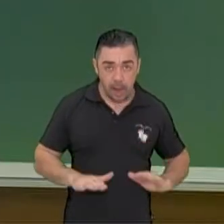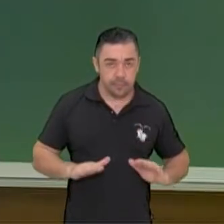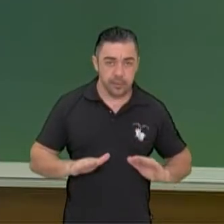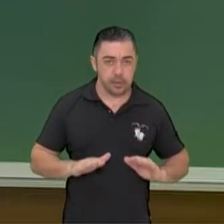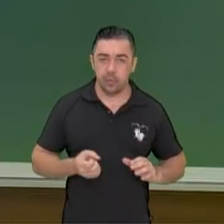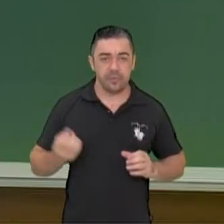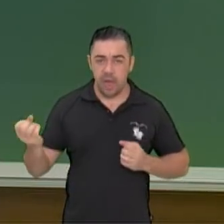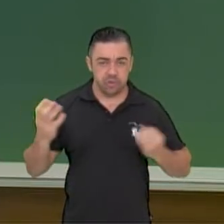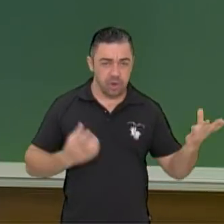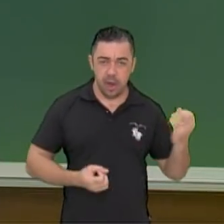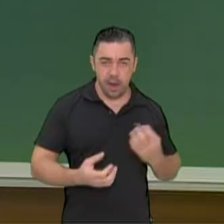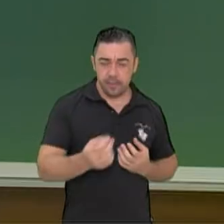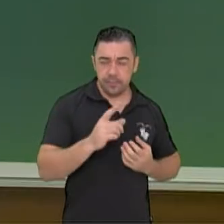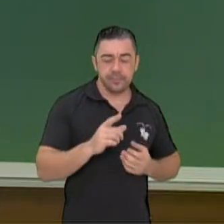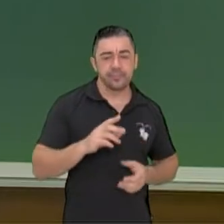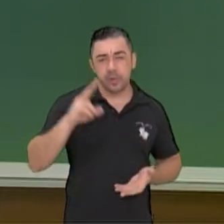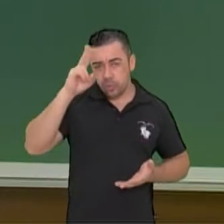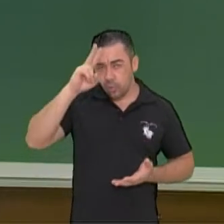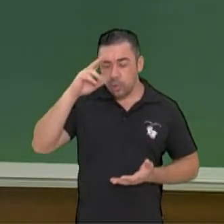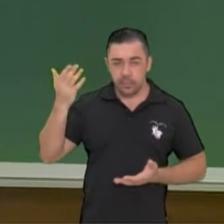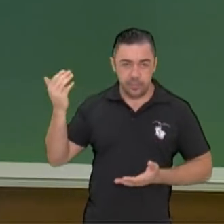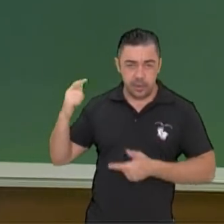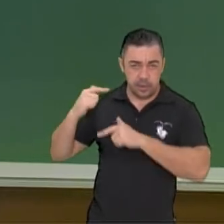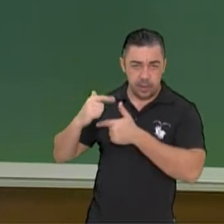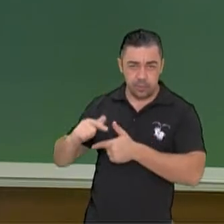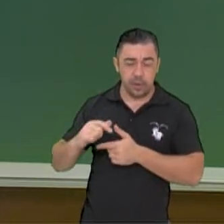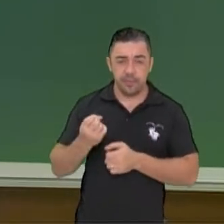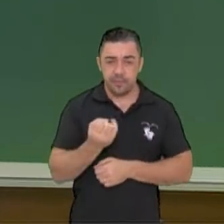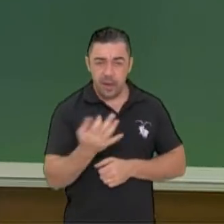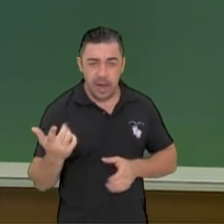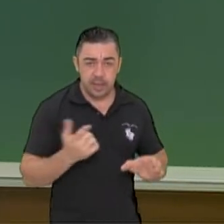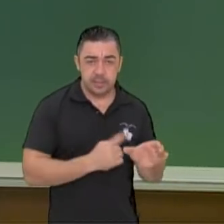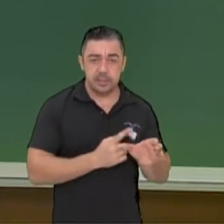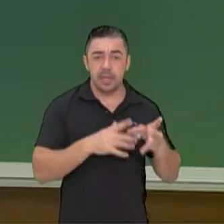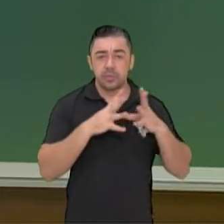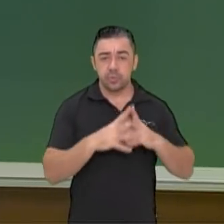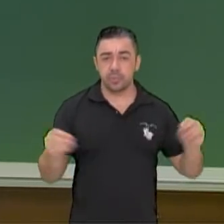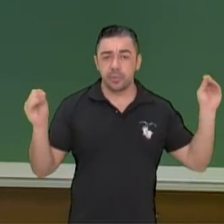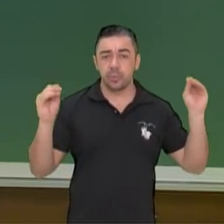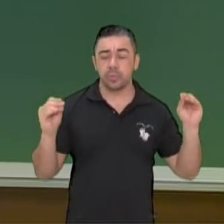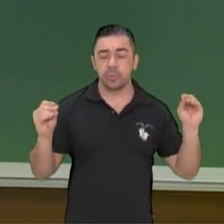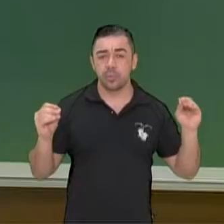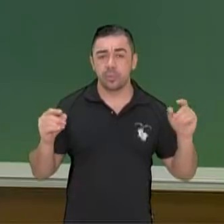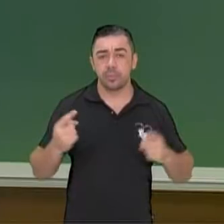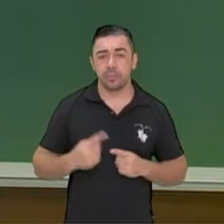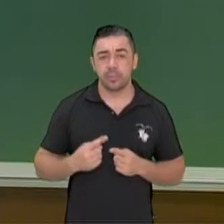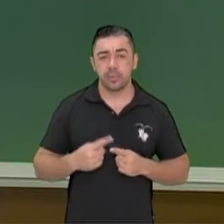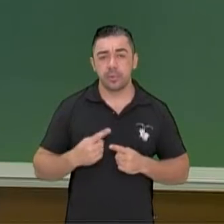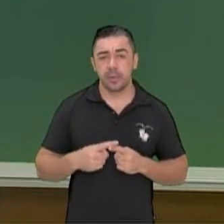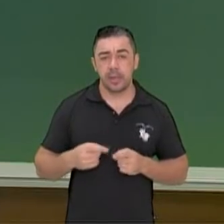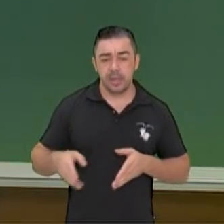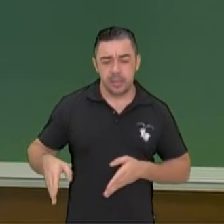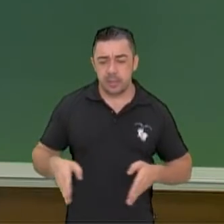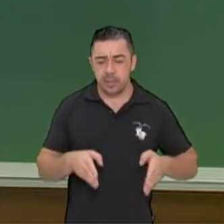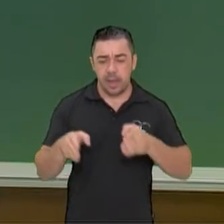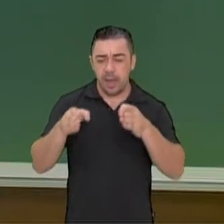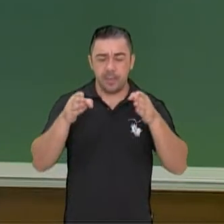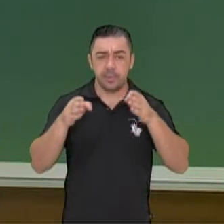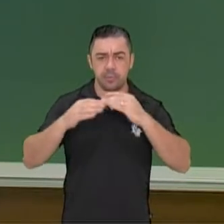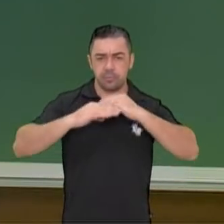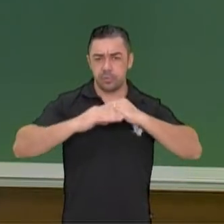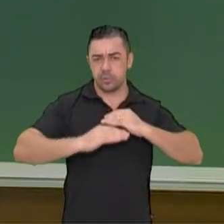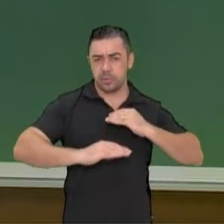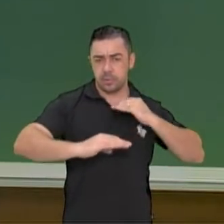principalmente os historiadores mais tradicionais, que muitas cidades praticamente se desapareceram, que estradas, aquelas estradas